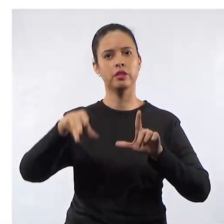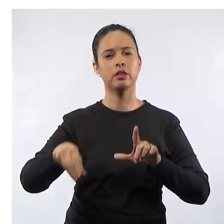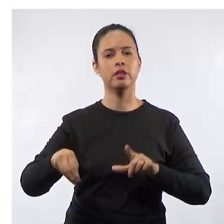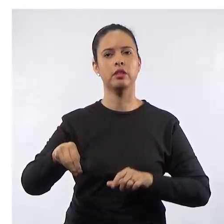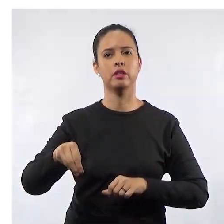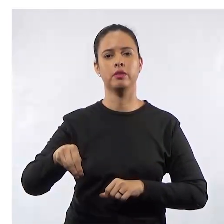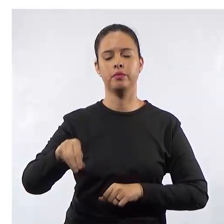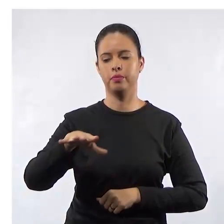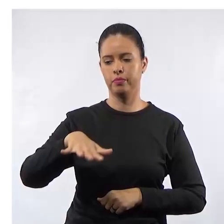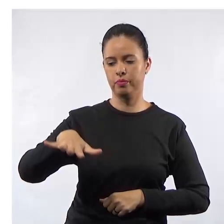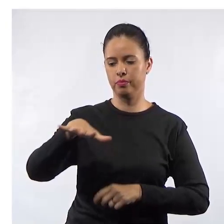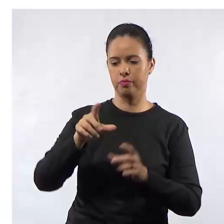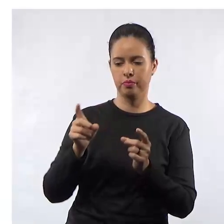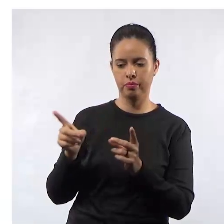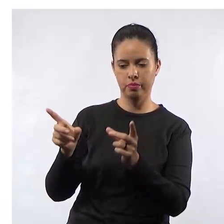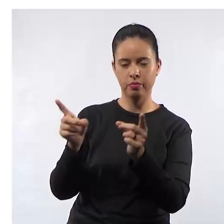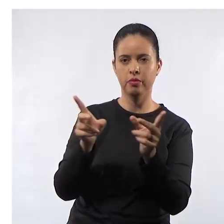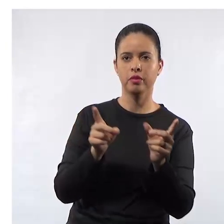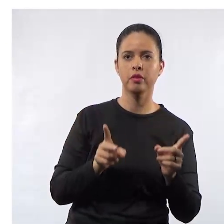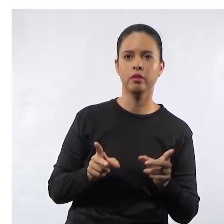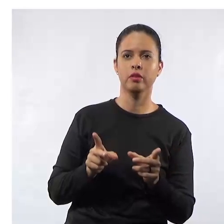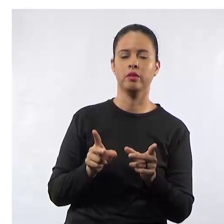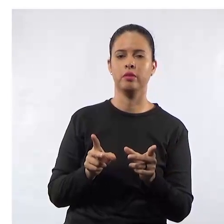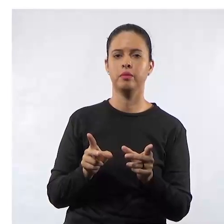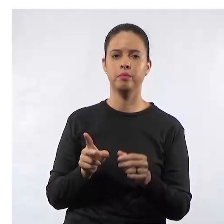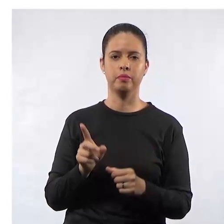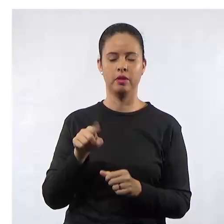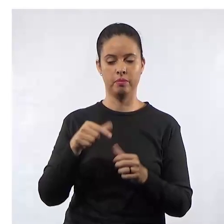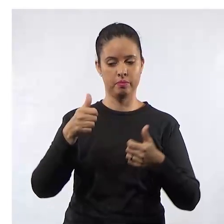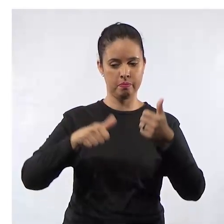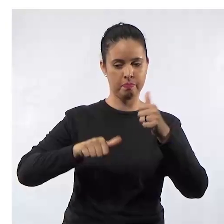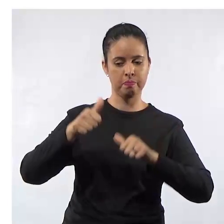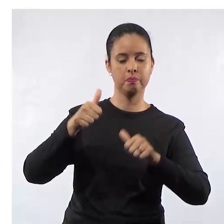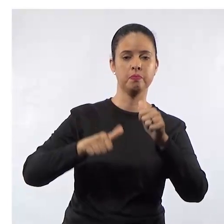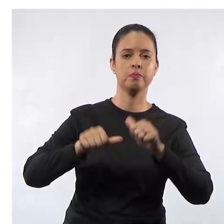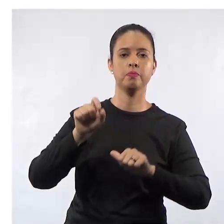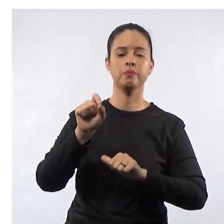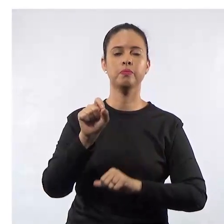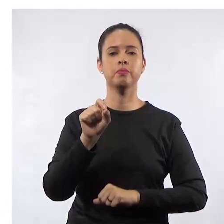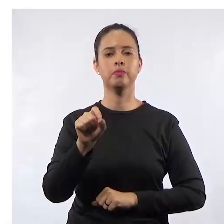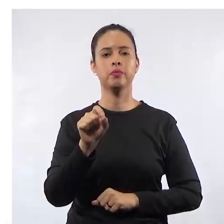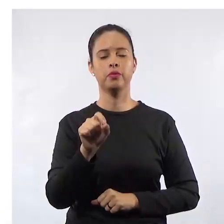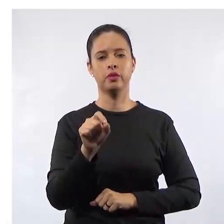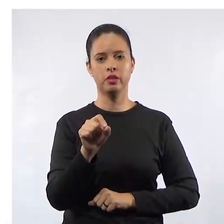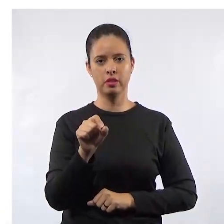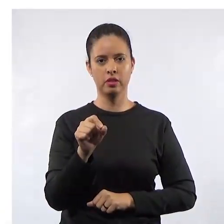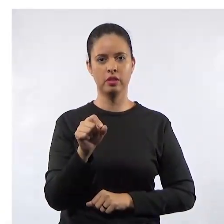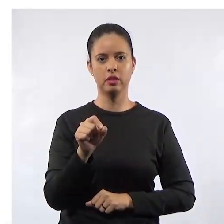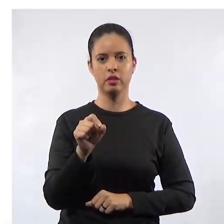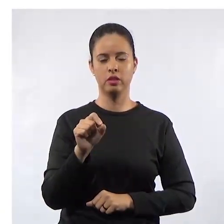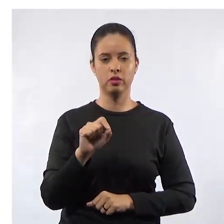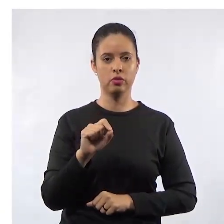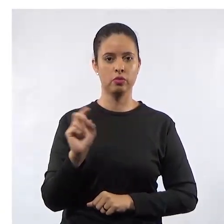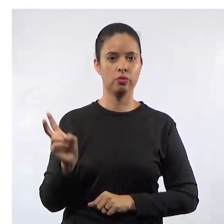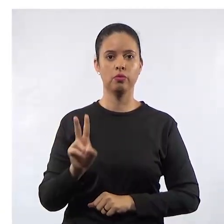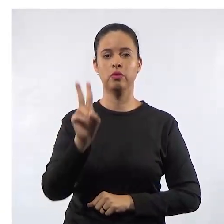que é o índice geral, né, do mercado aí para estar analisando a